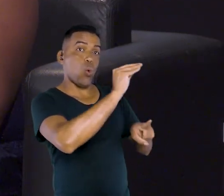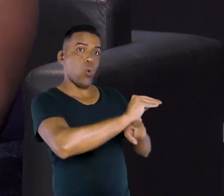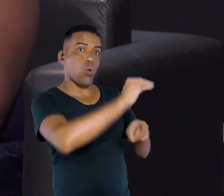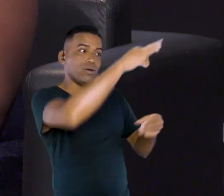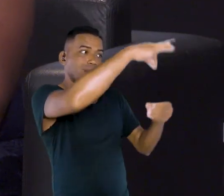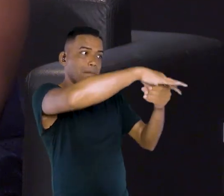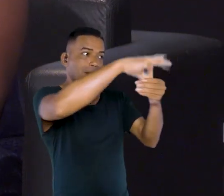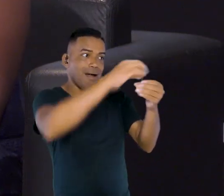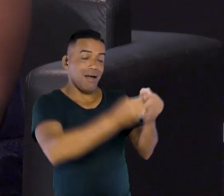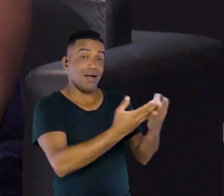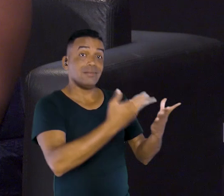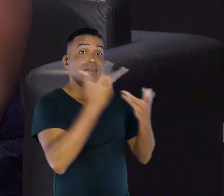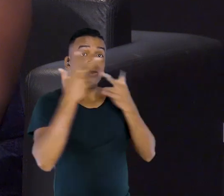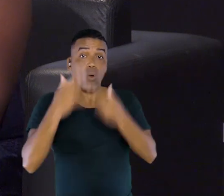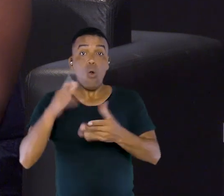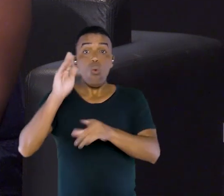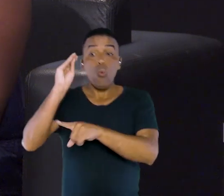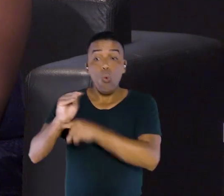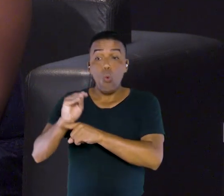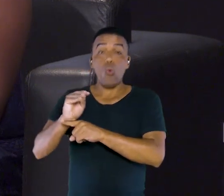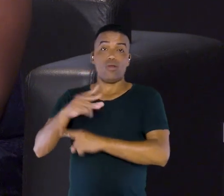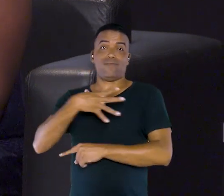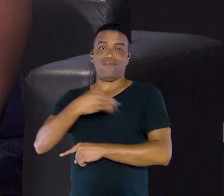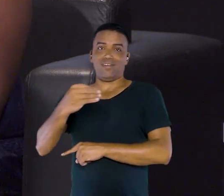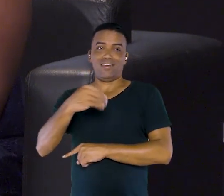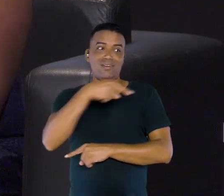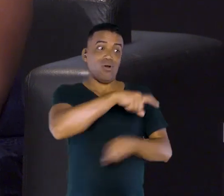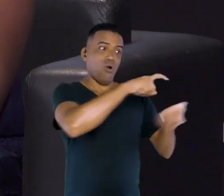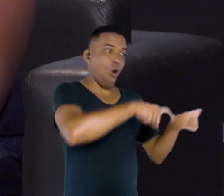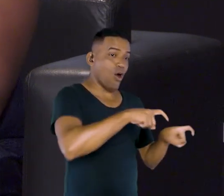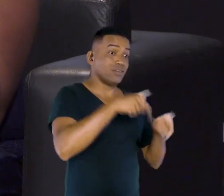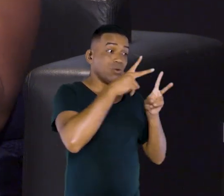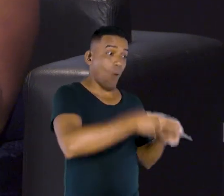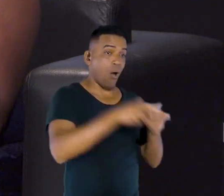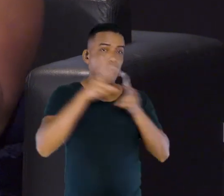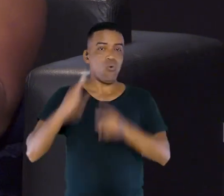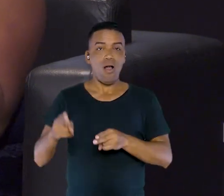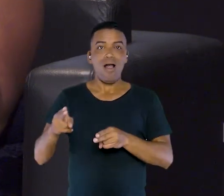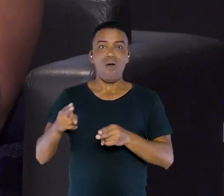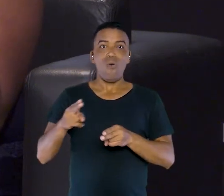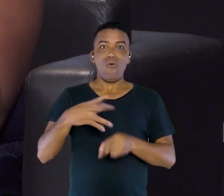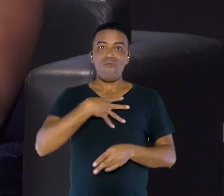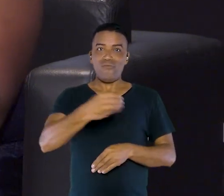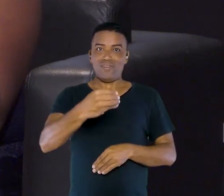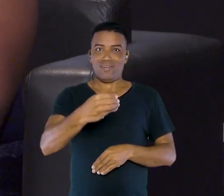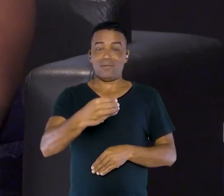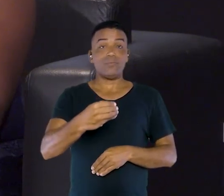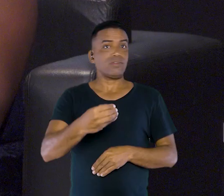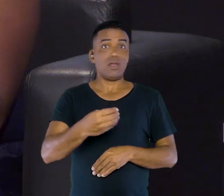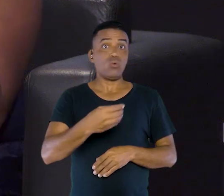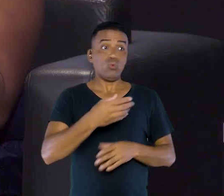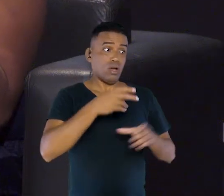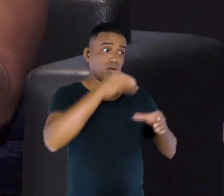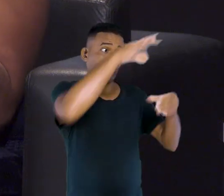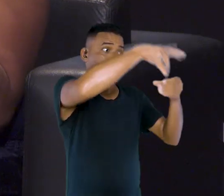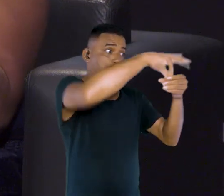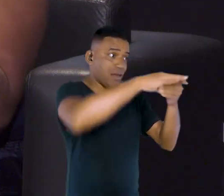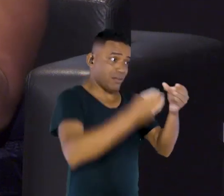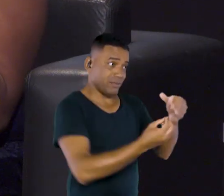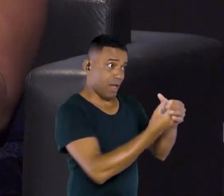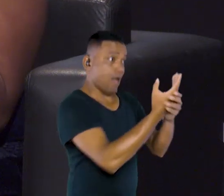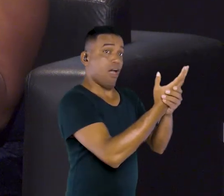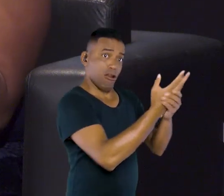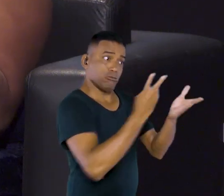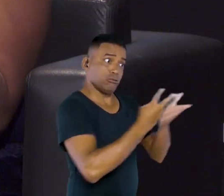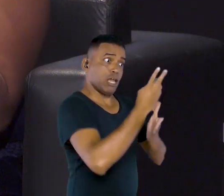como você cuida dos seus filhos. Sabe, você tem todo o cuidado de não deixar uma maniva